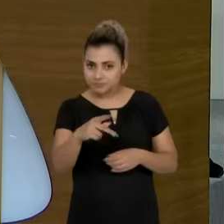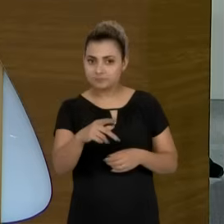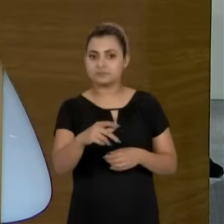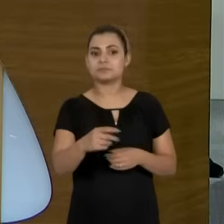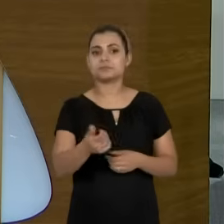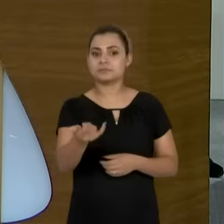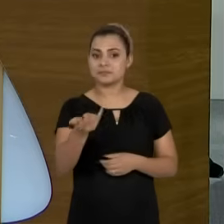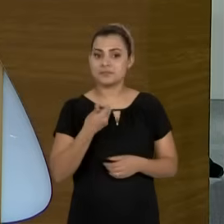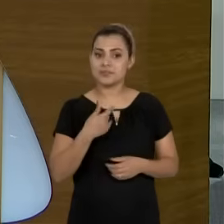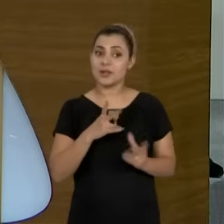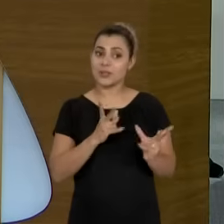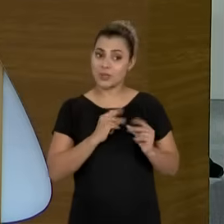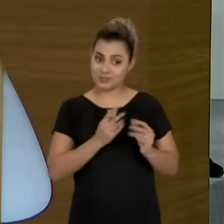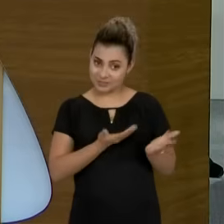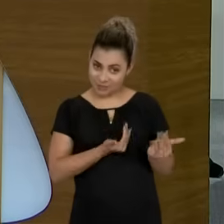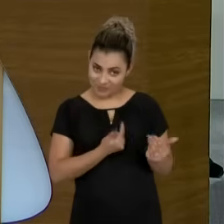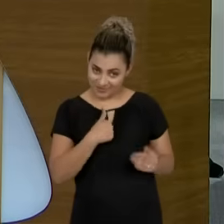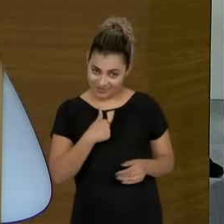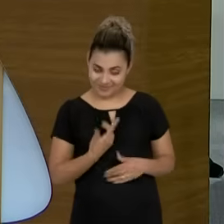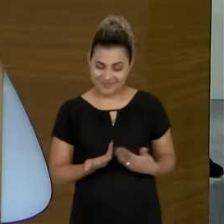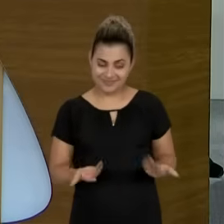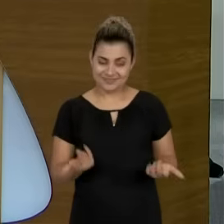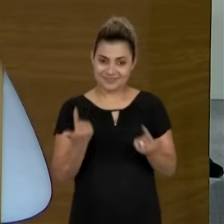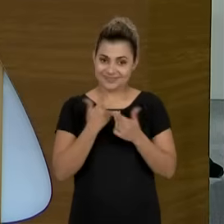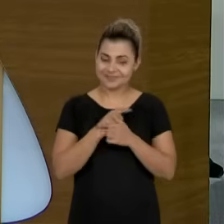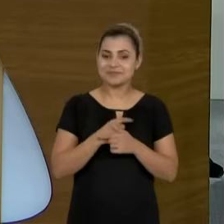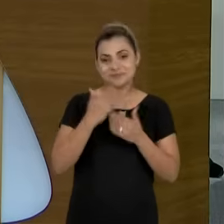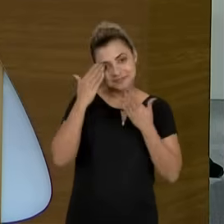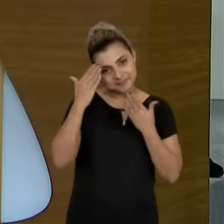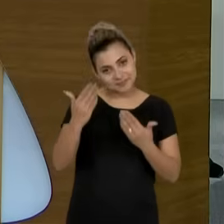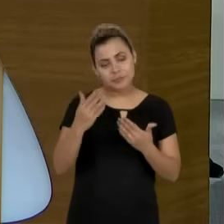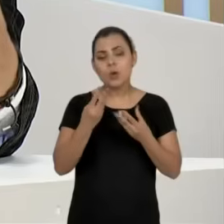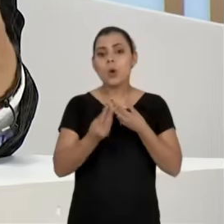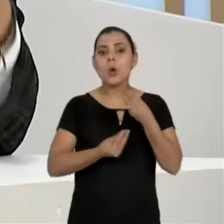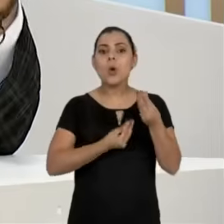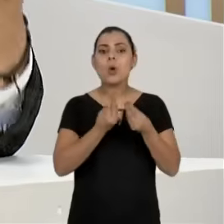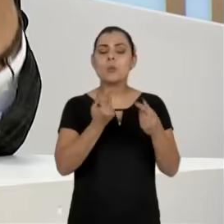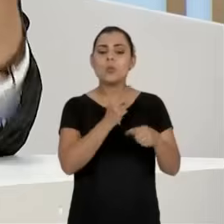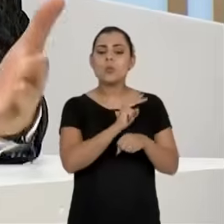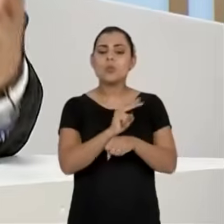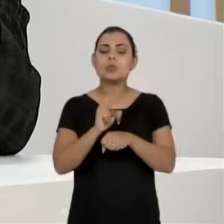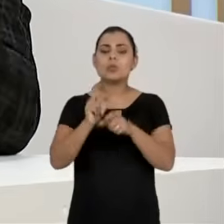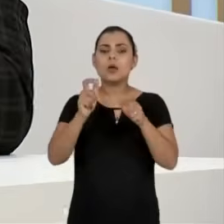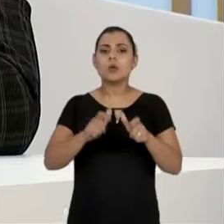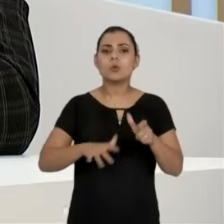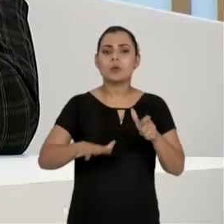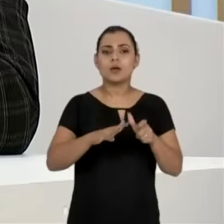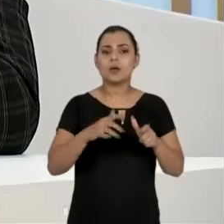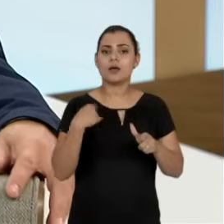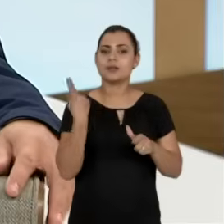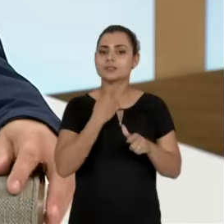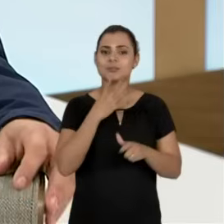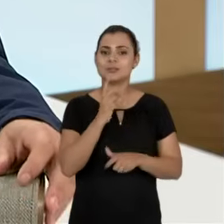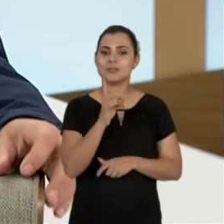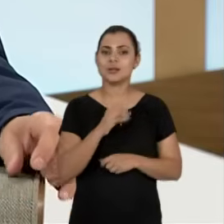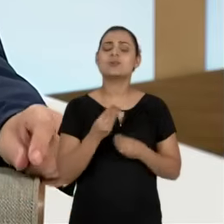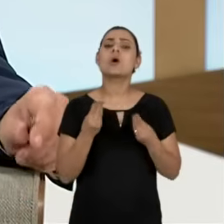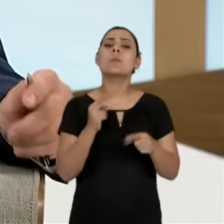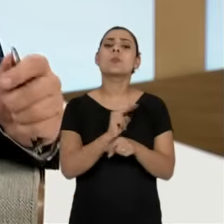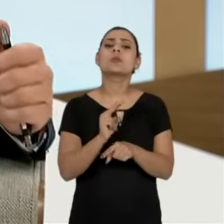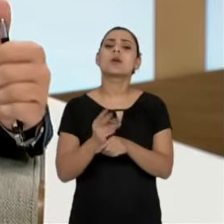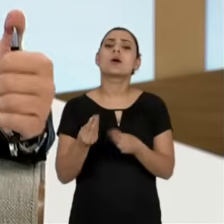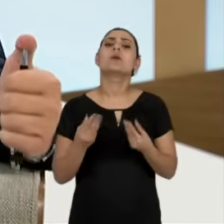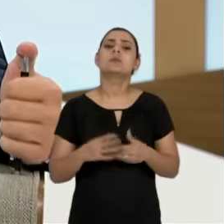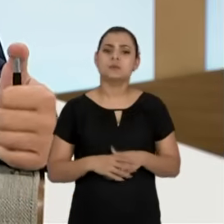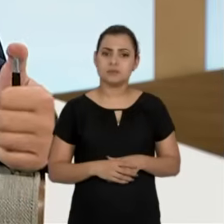o seguinte, pelo moço. Como cuidar de um lugar que a gente não conhece? Isso é que eu acho que é